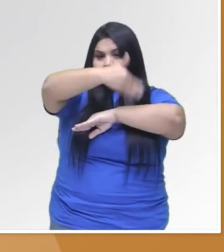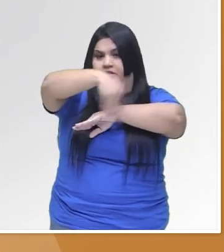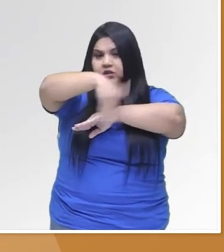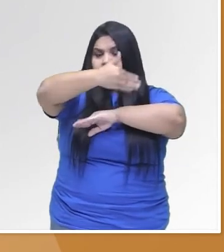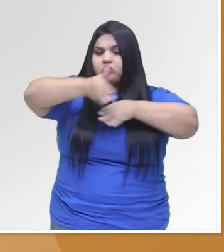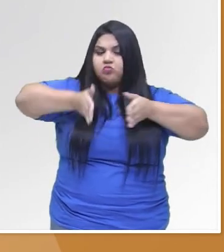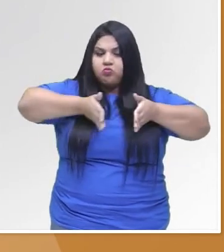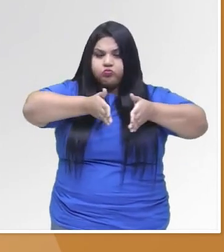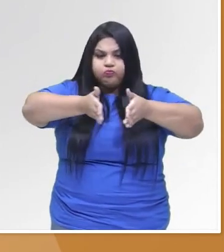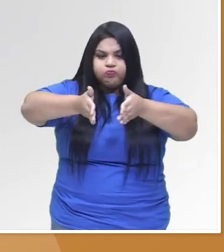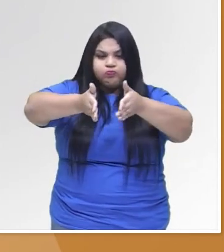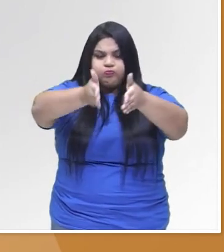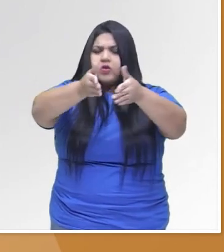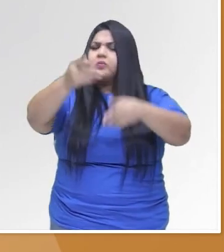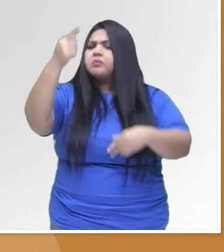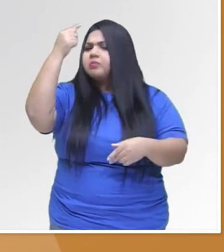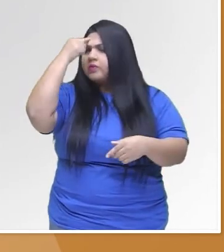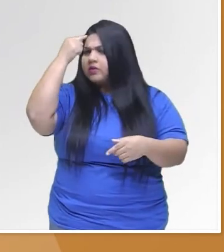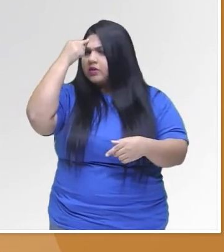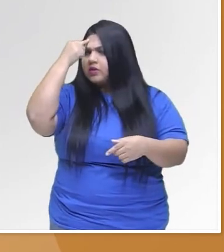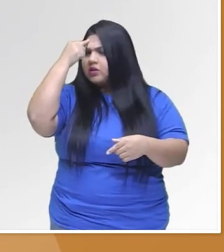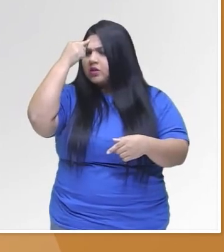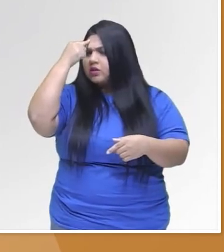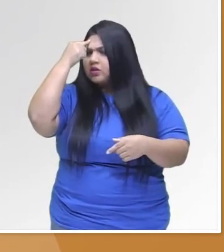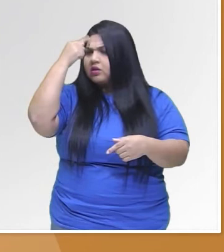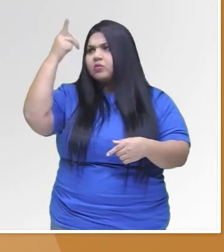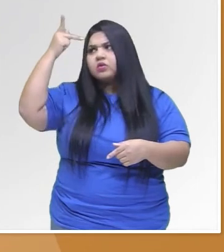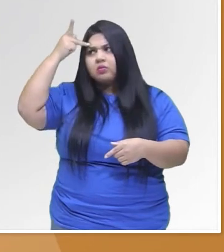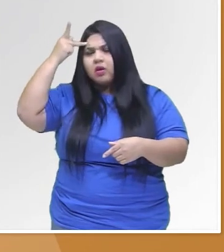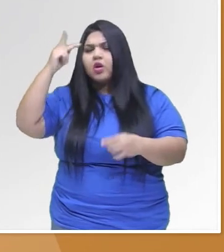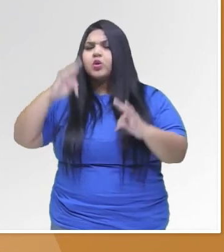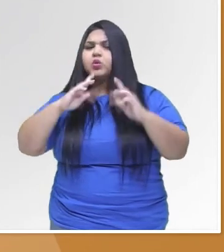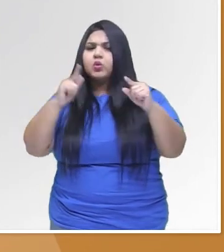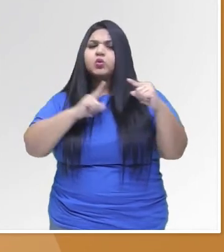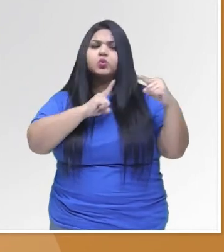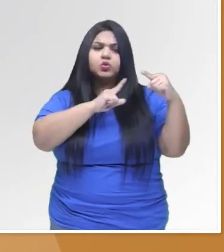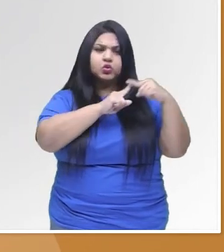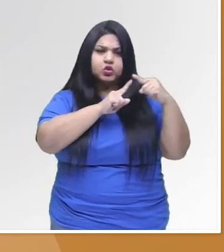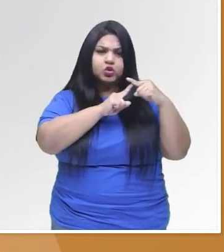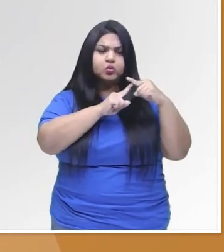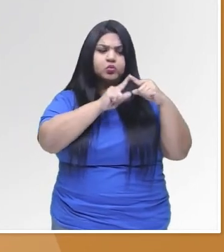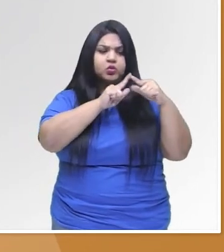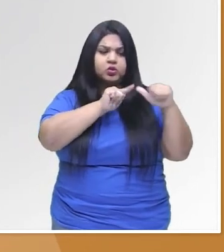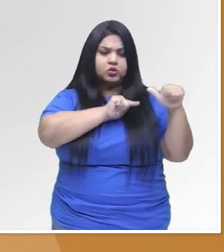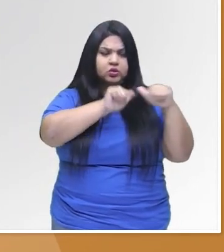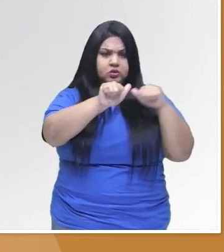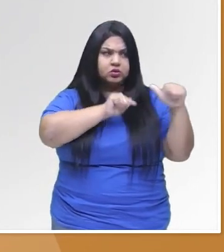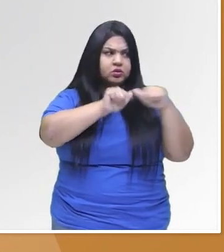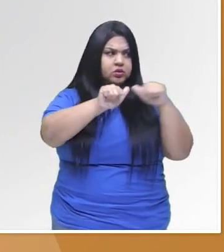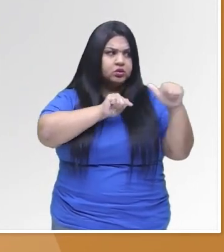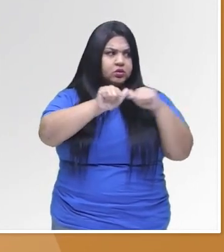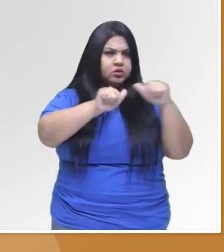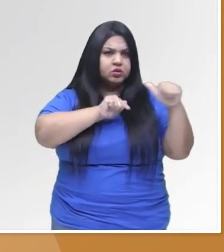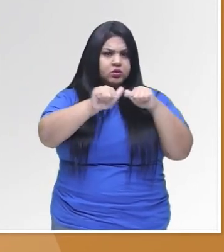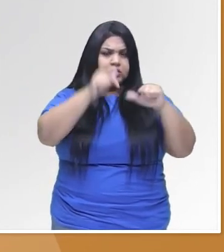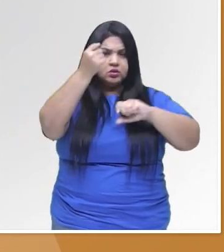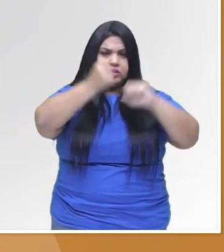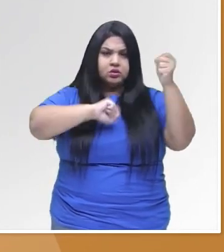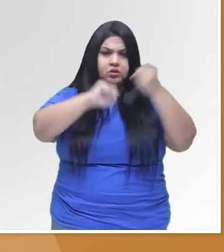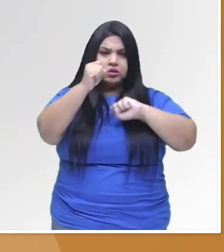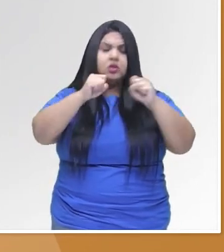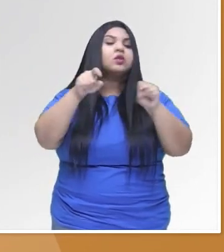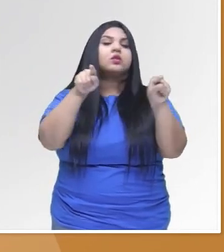o seguinte: São Paulo tem todo tipo de atividade industrial. E